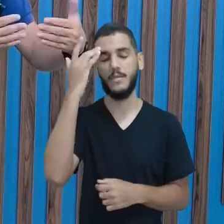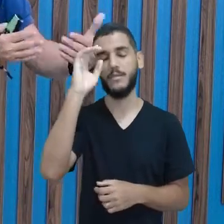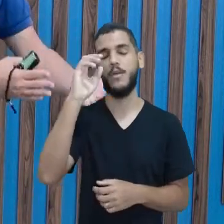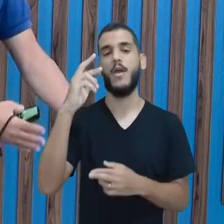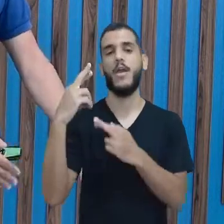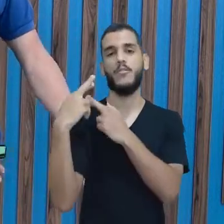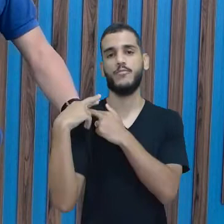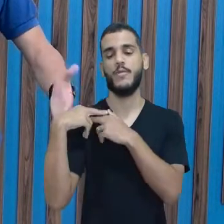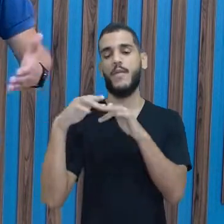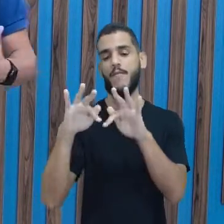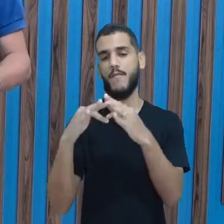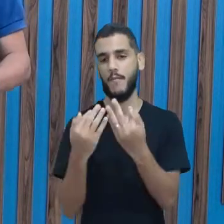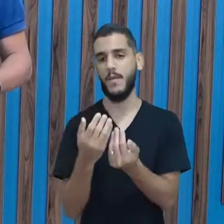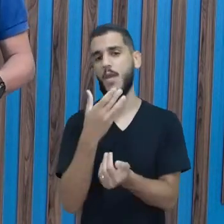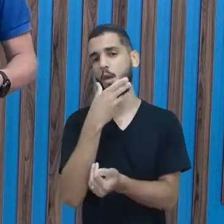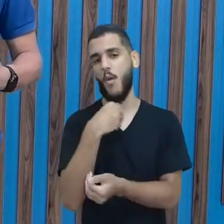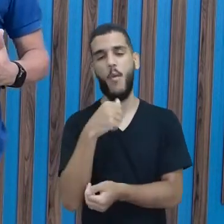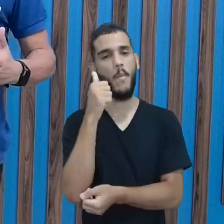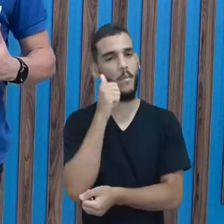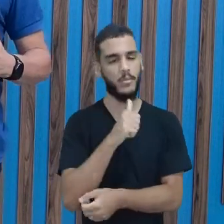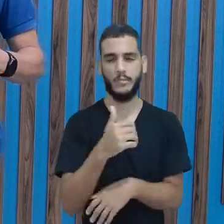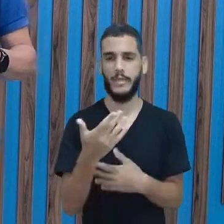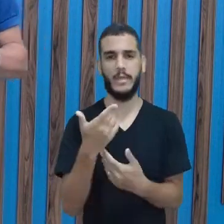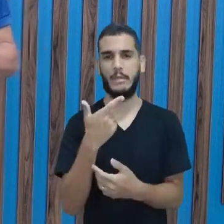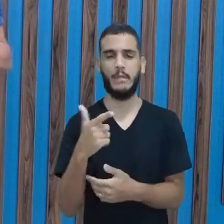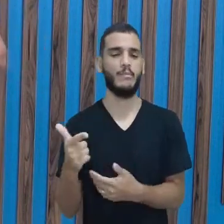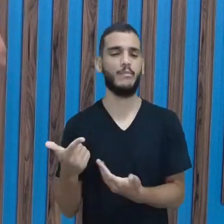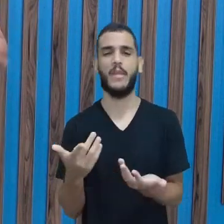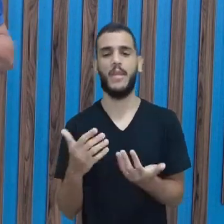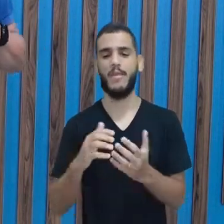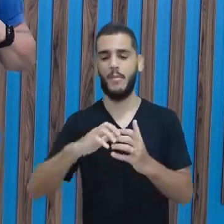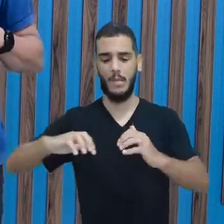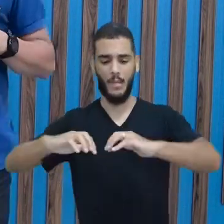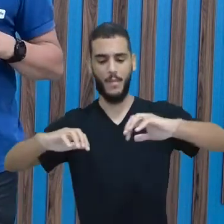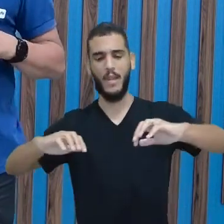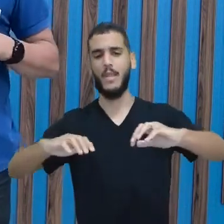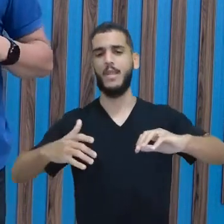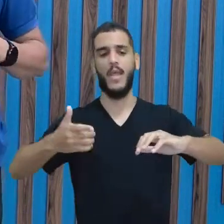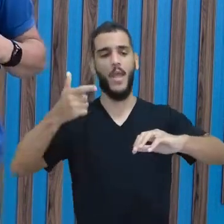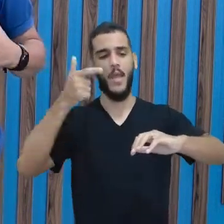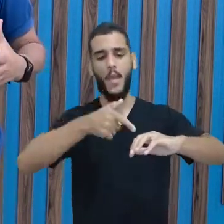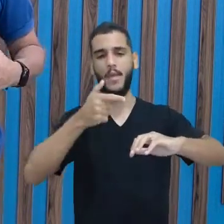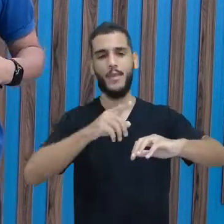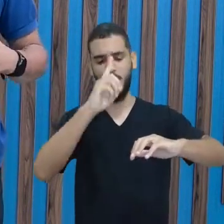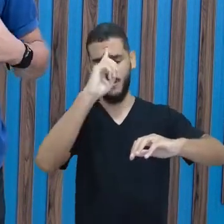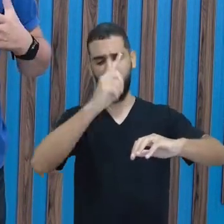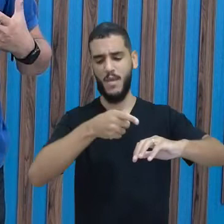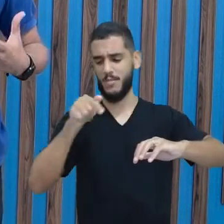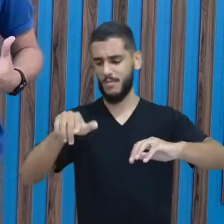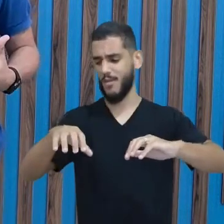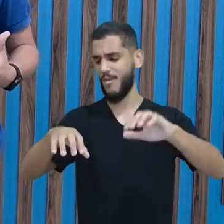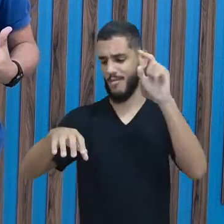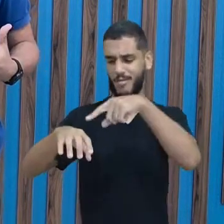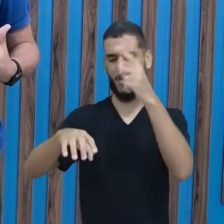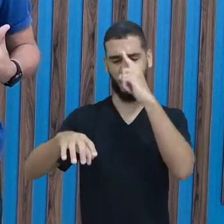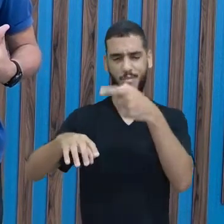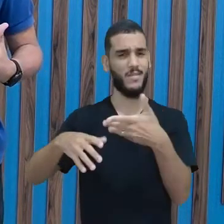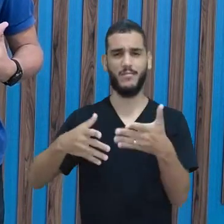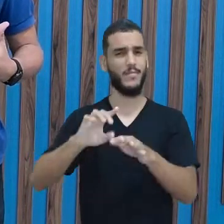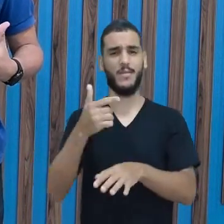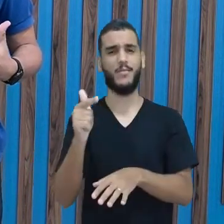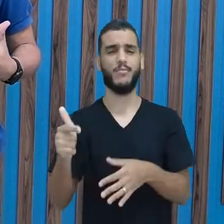seja ele mulher ou homem, né? Hoje não existe mais essa distinção. Quem é chefe de casa, chefe de família,